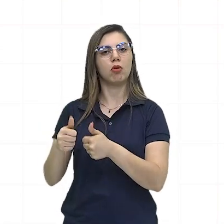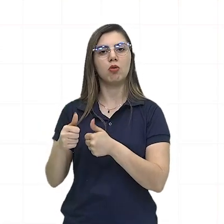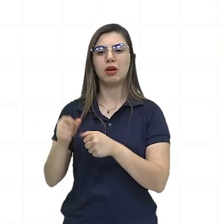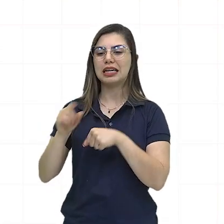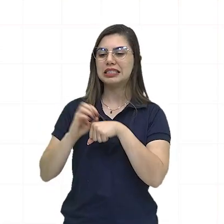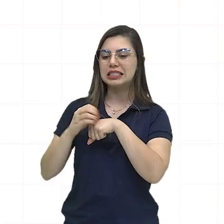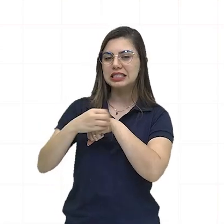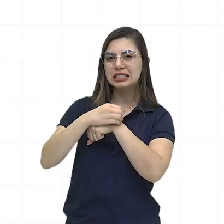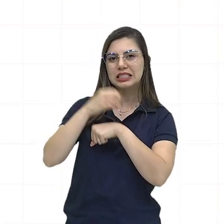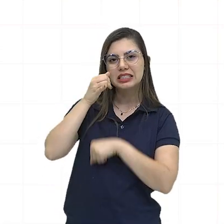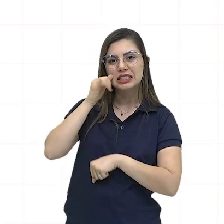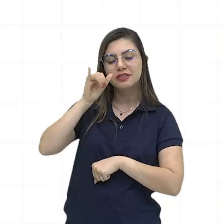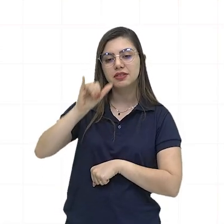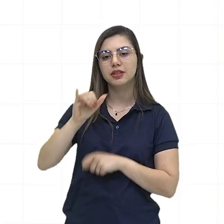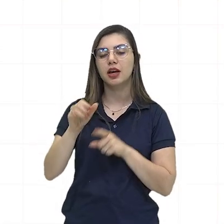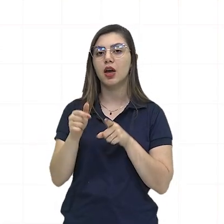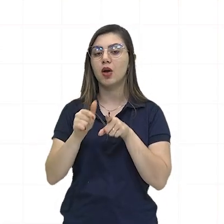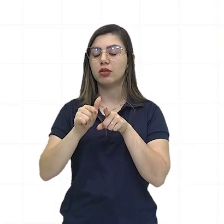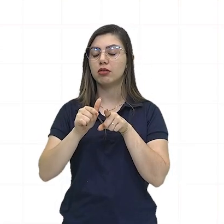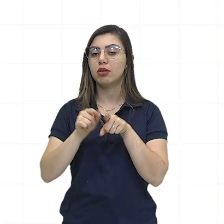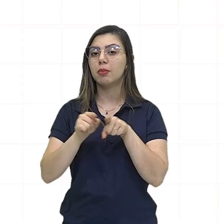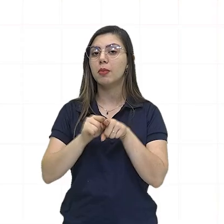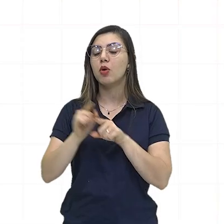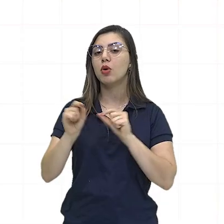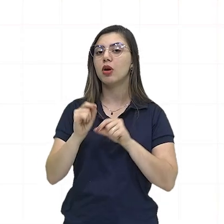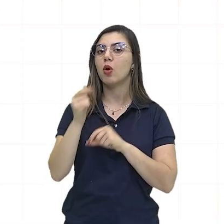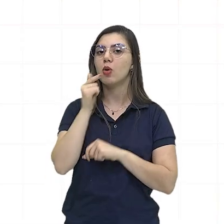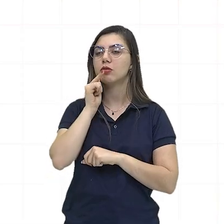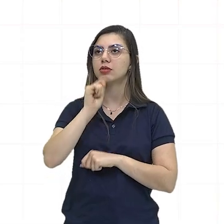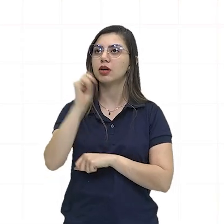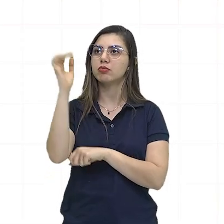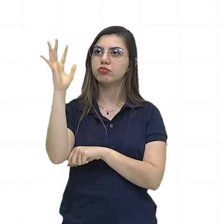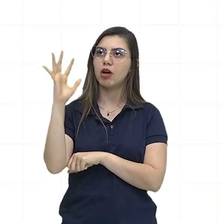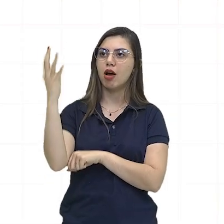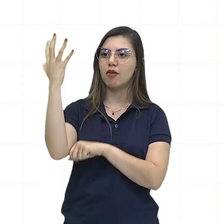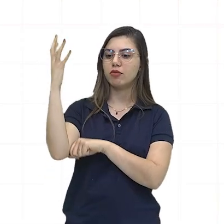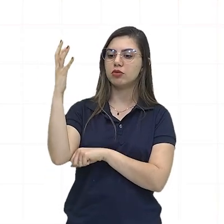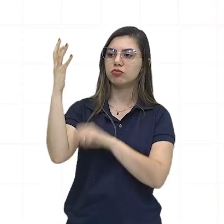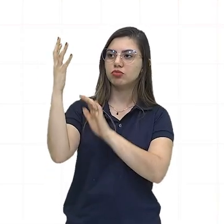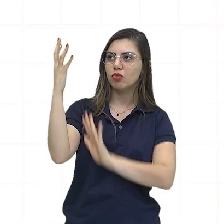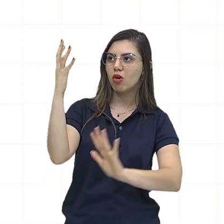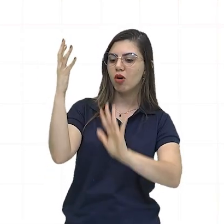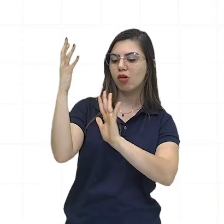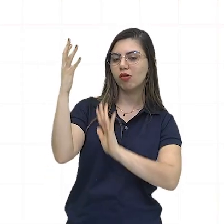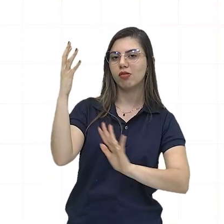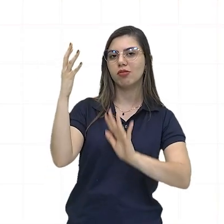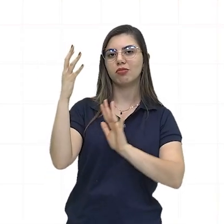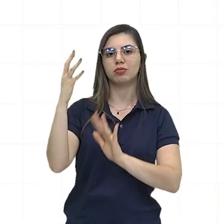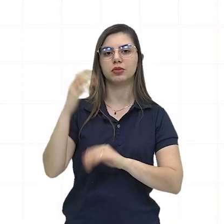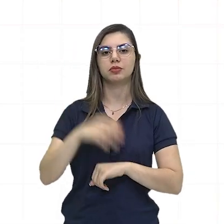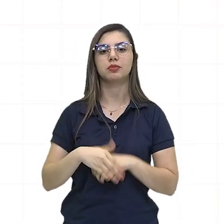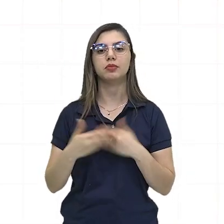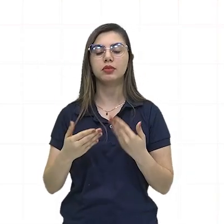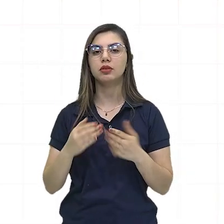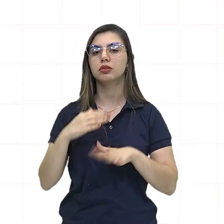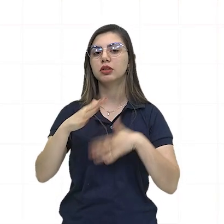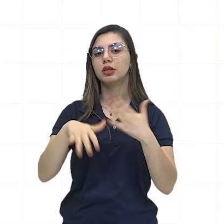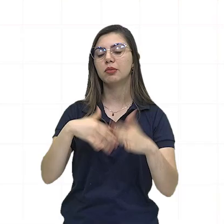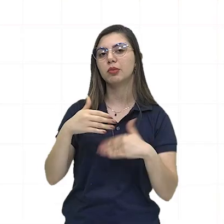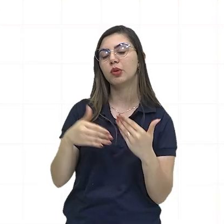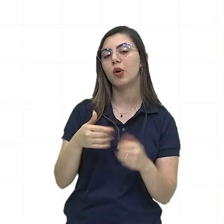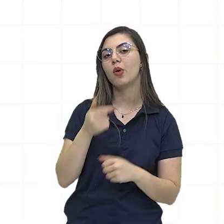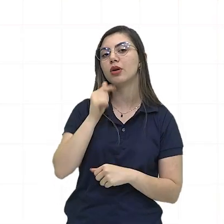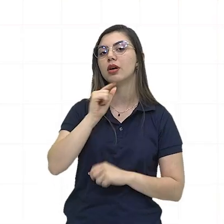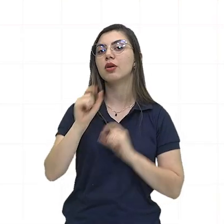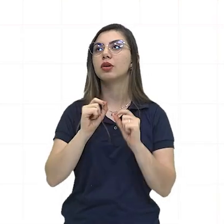vão oferecer sombras. Então, com o tempo, elas vão proporcionar renda através da coleta de